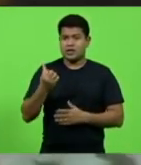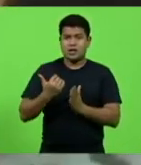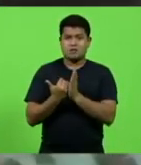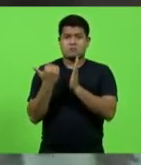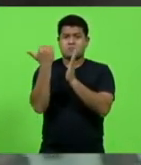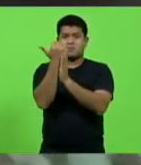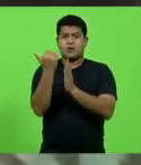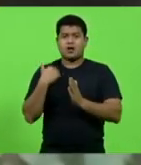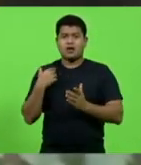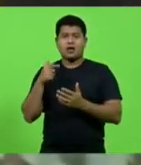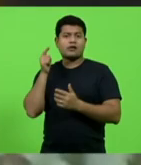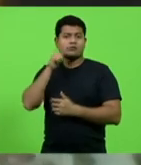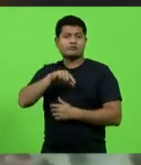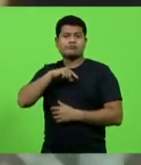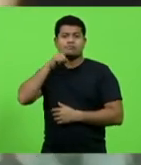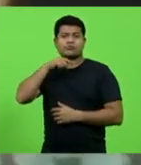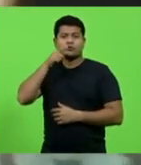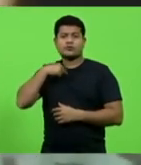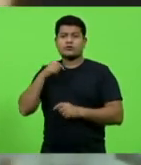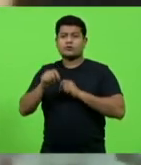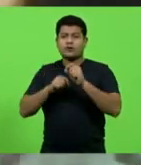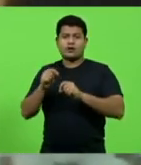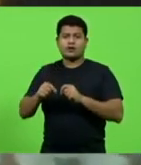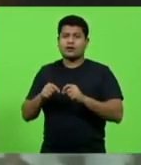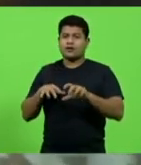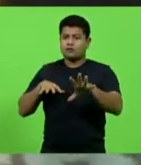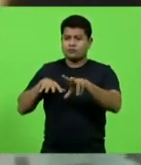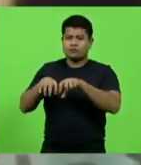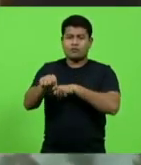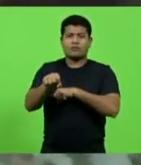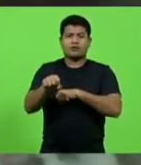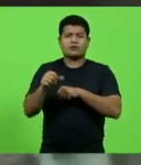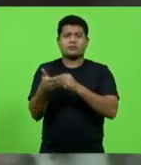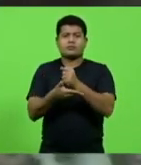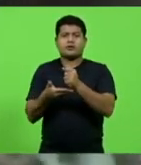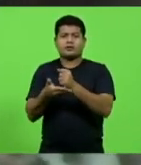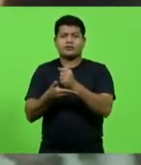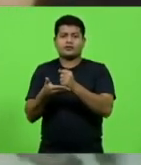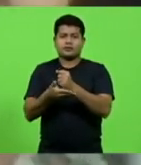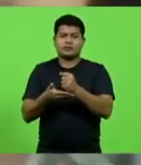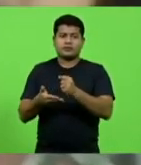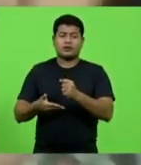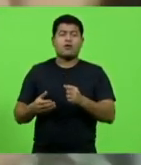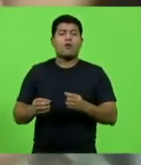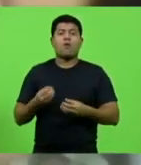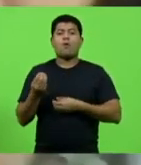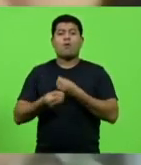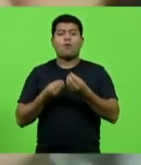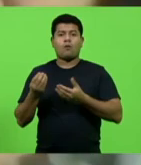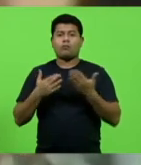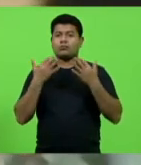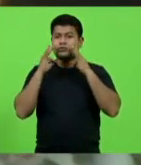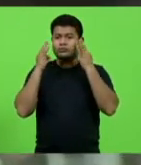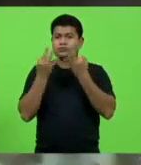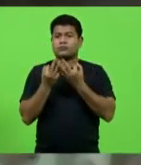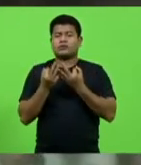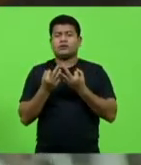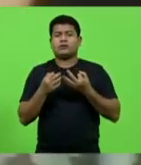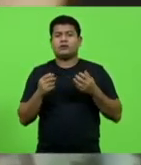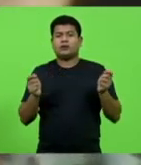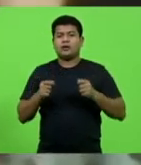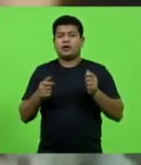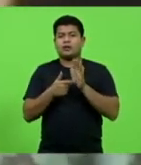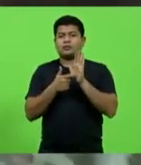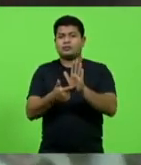educação básica. Quais são as famílias que terão possibilidade de apresentar aos seus